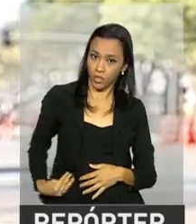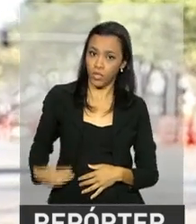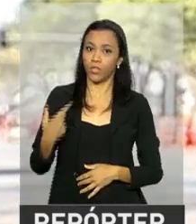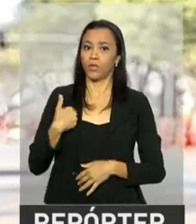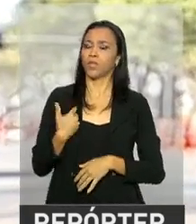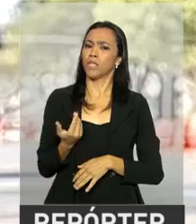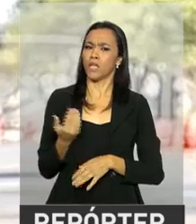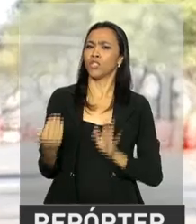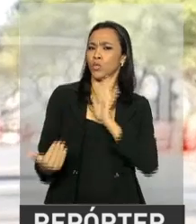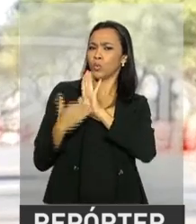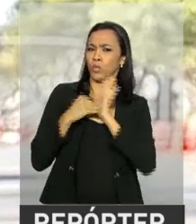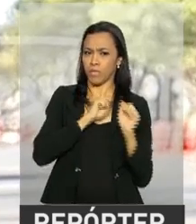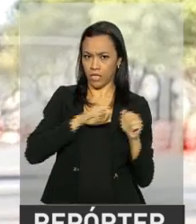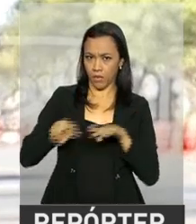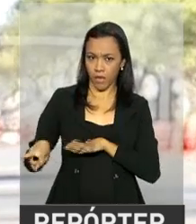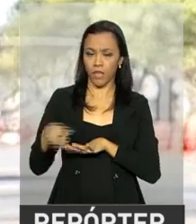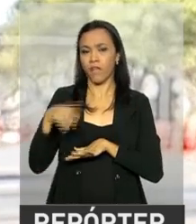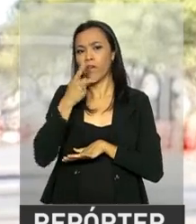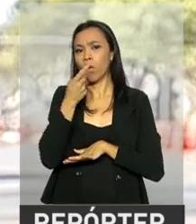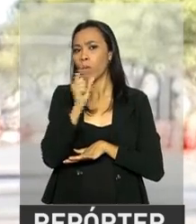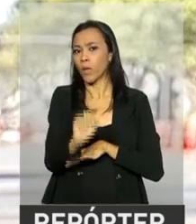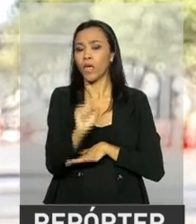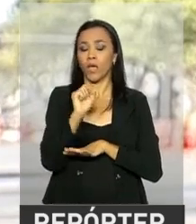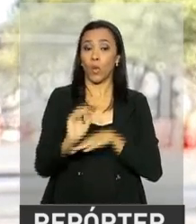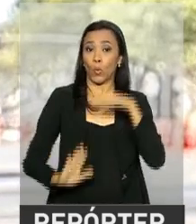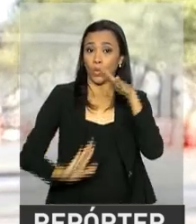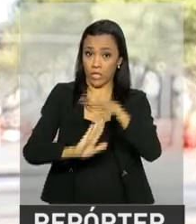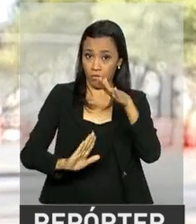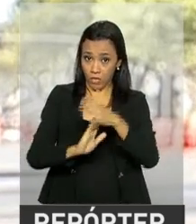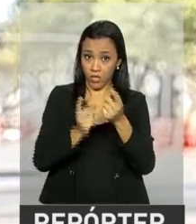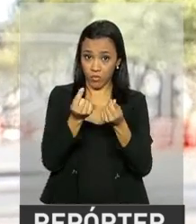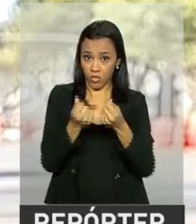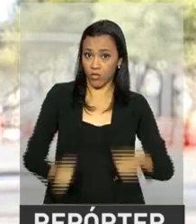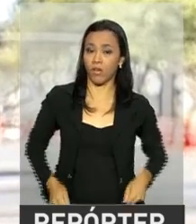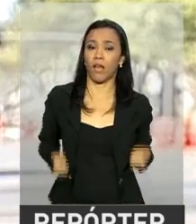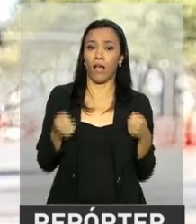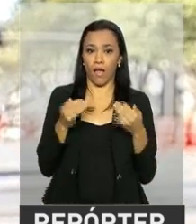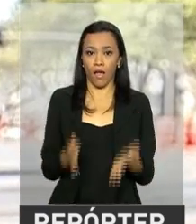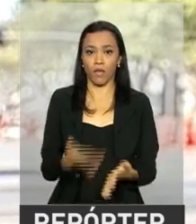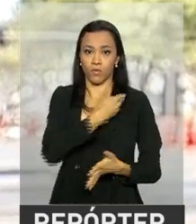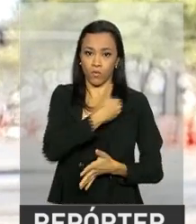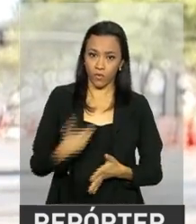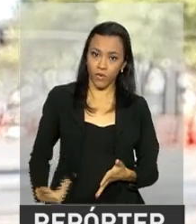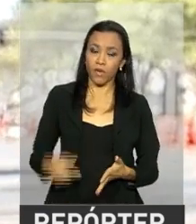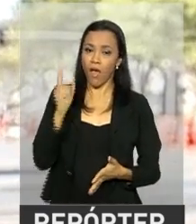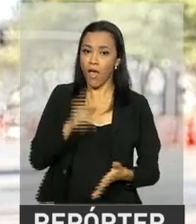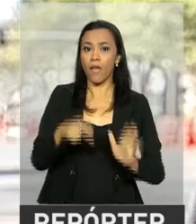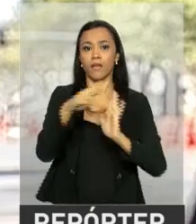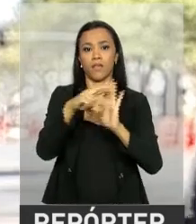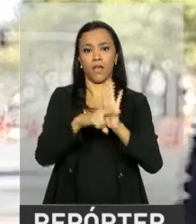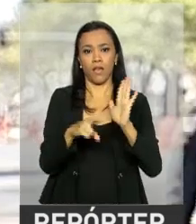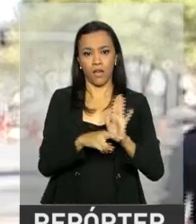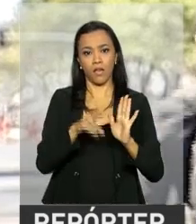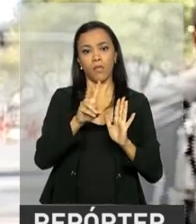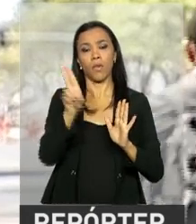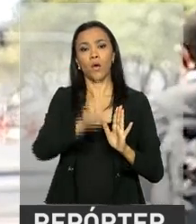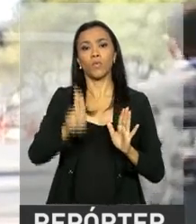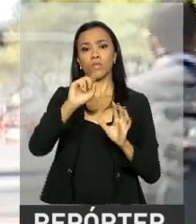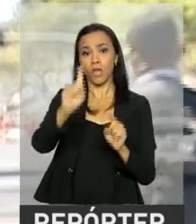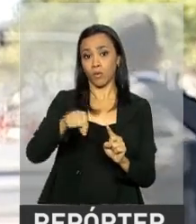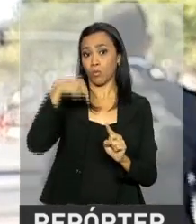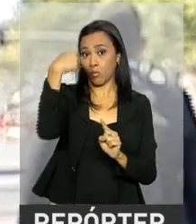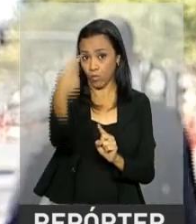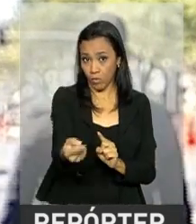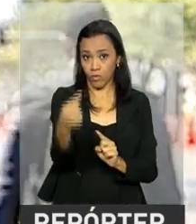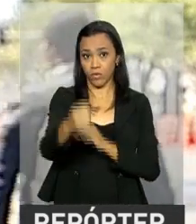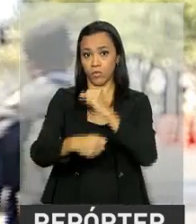últimas semanas que os o teto para os gastos públicos será usado como diretriz já no orçamento do ano que vem